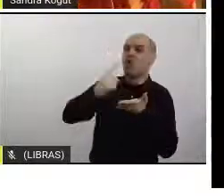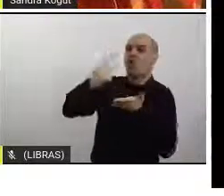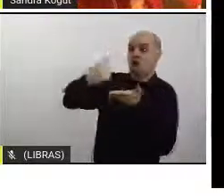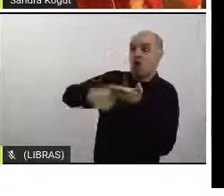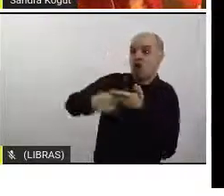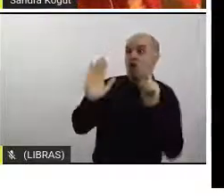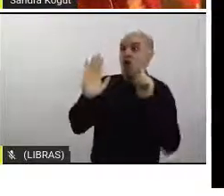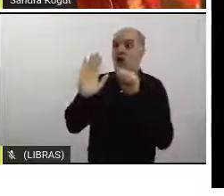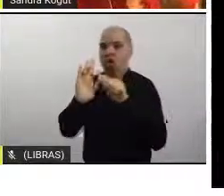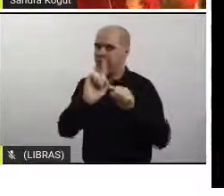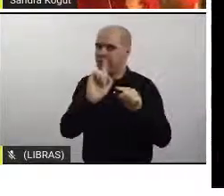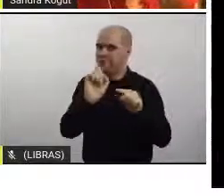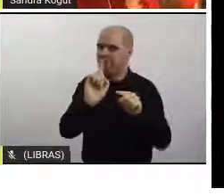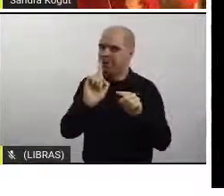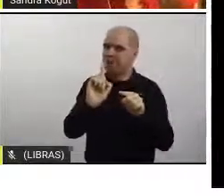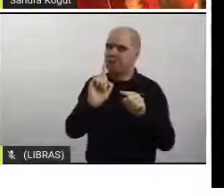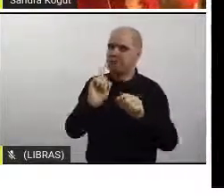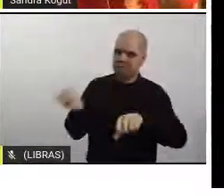né?